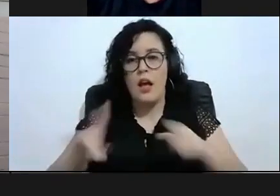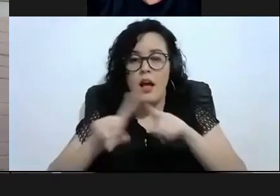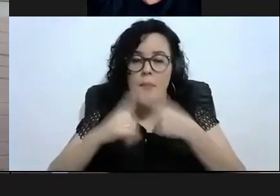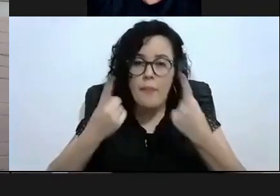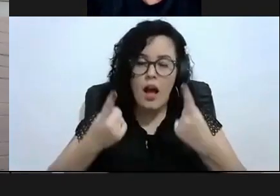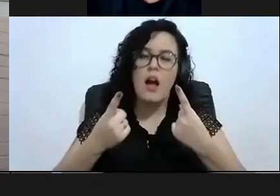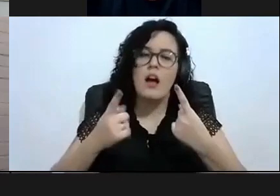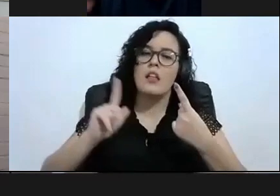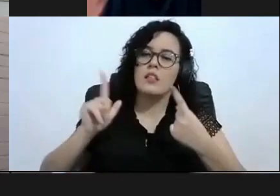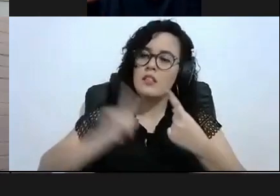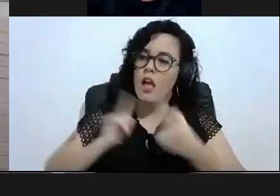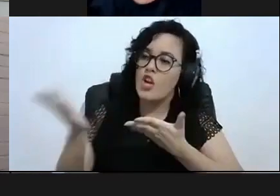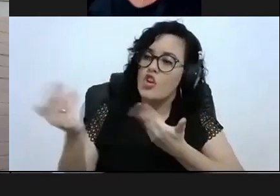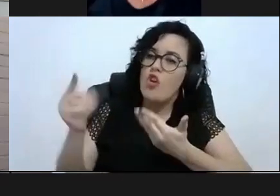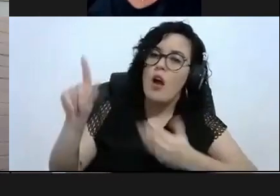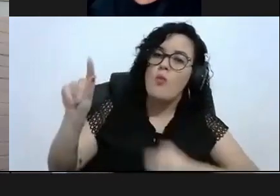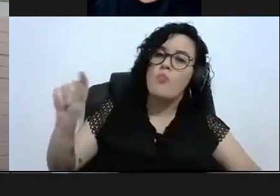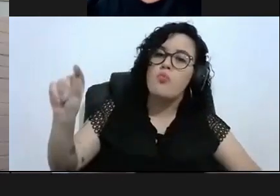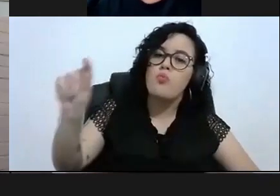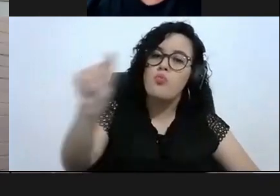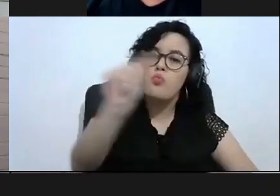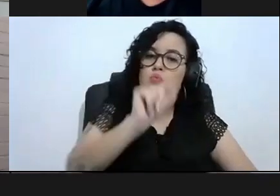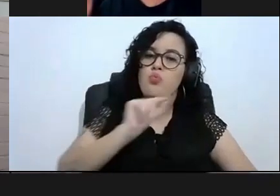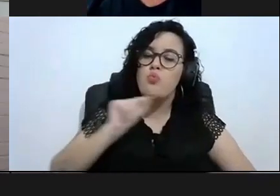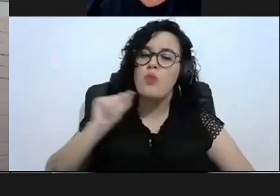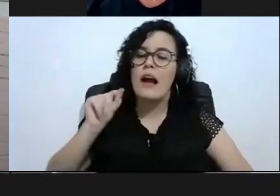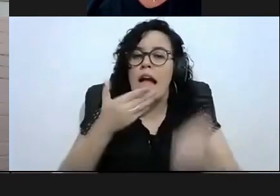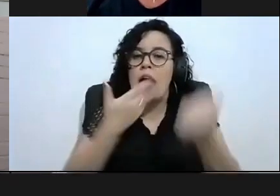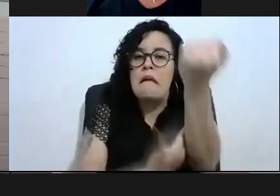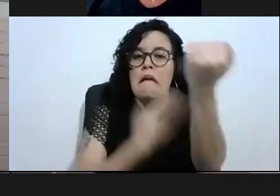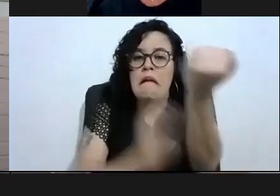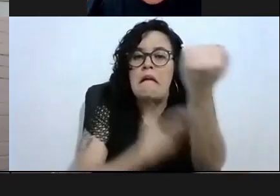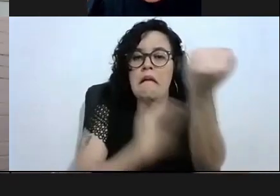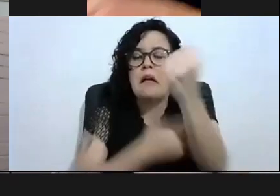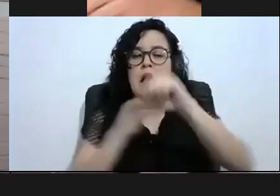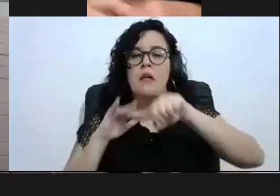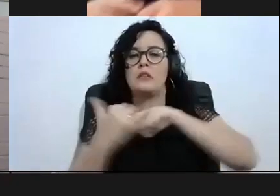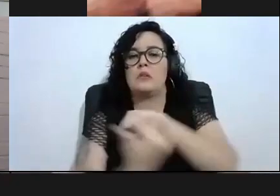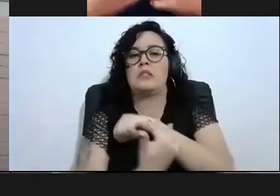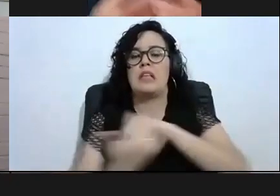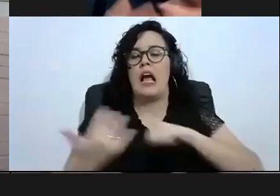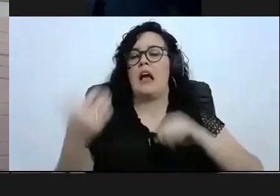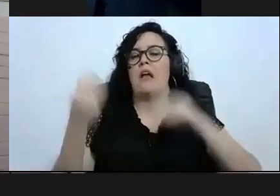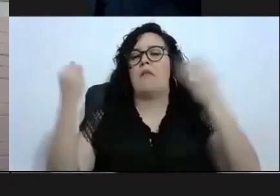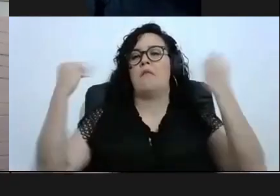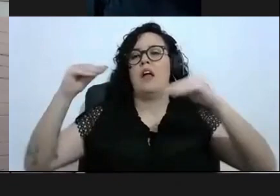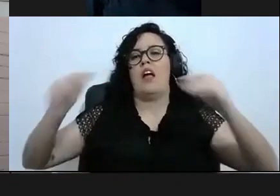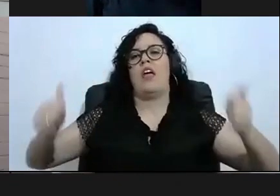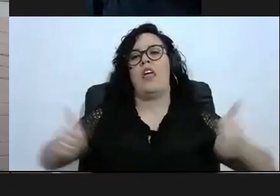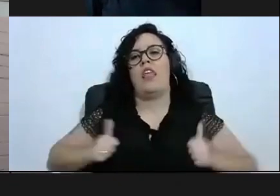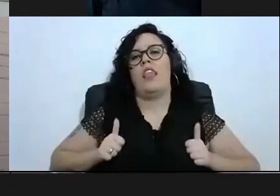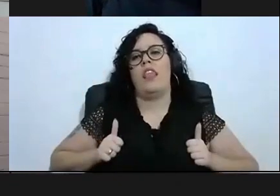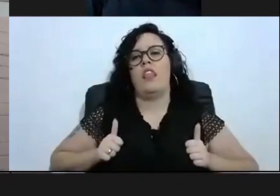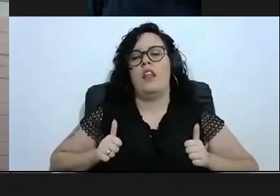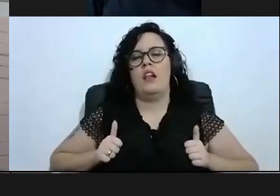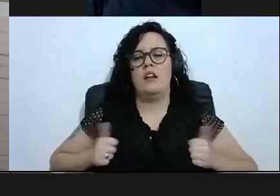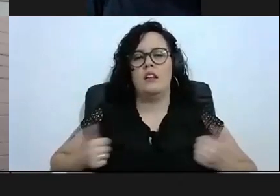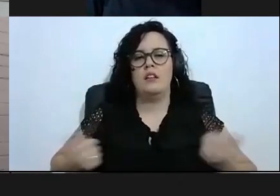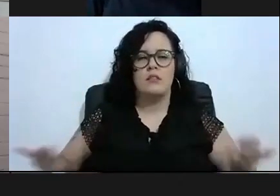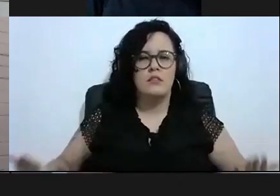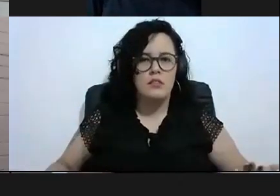uma geração aí que está muito viciada em mídia social e não faz nada.